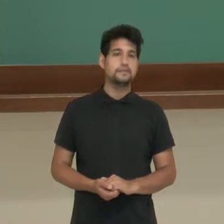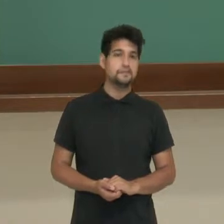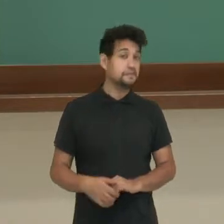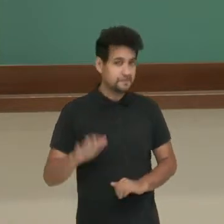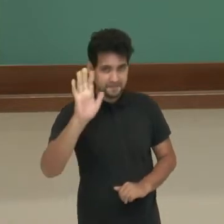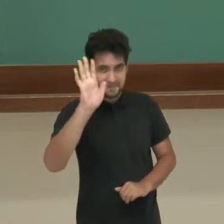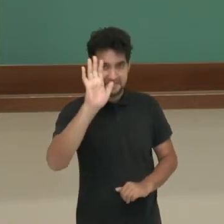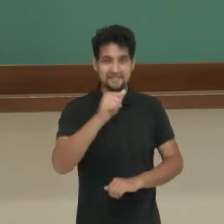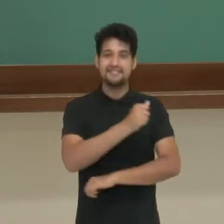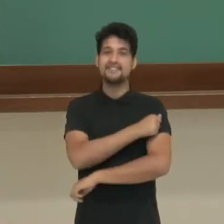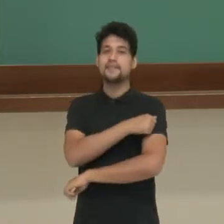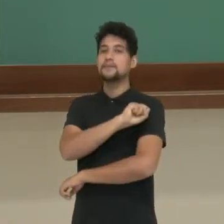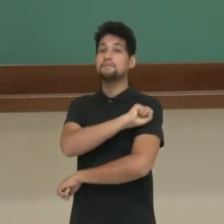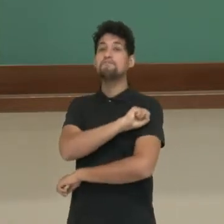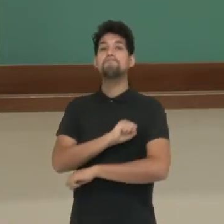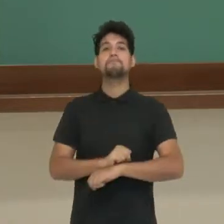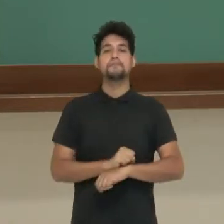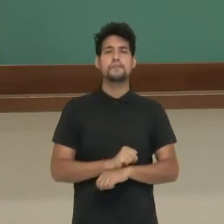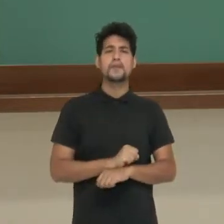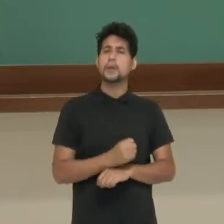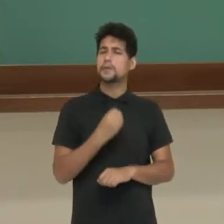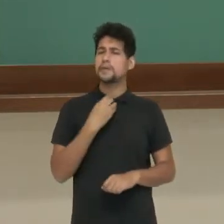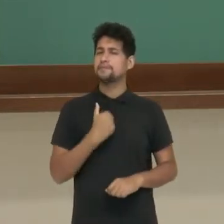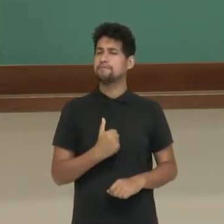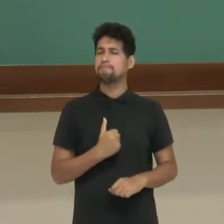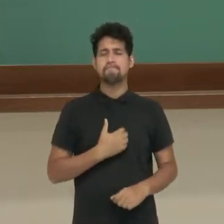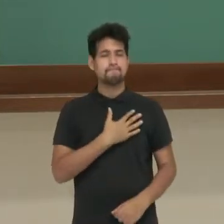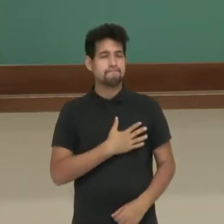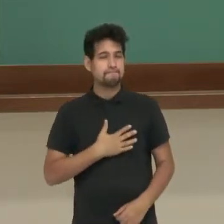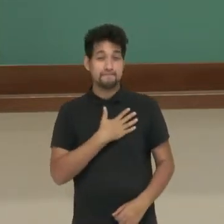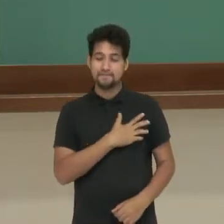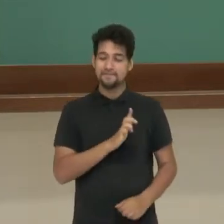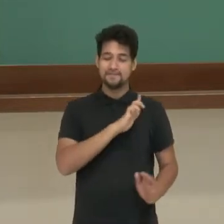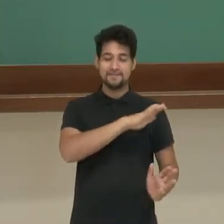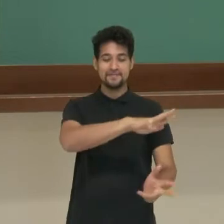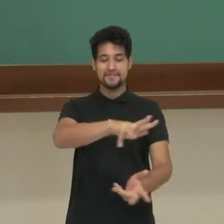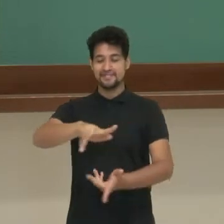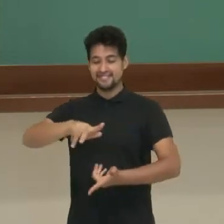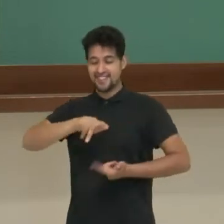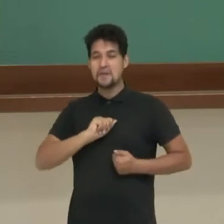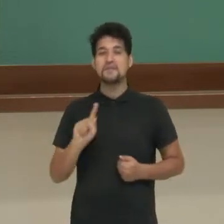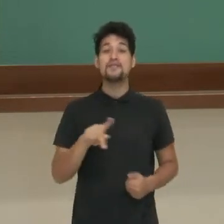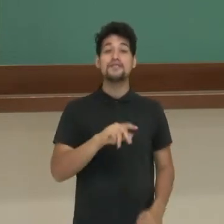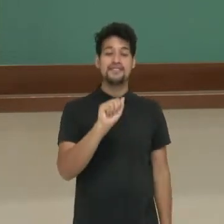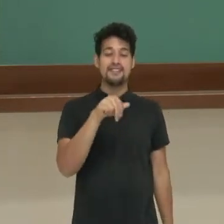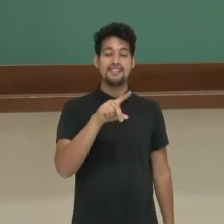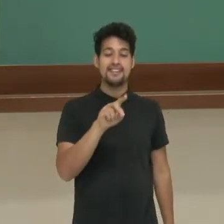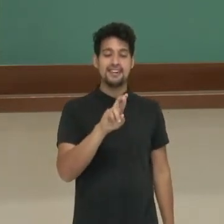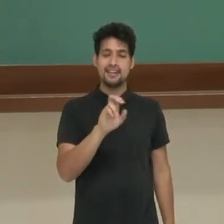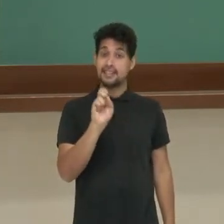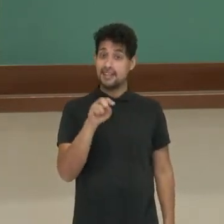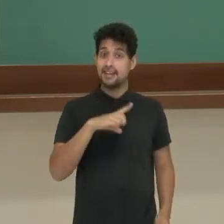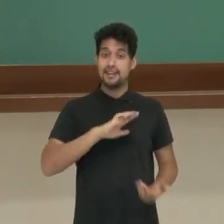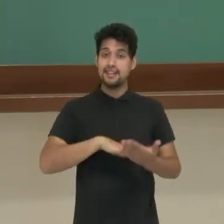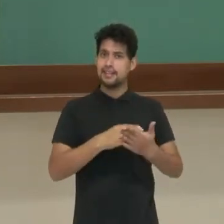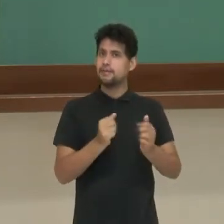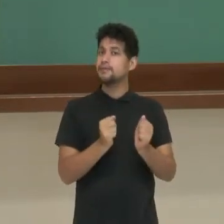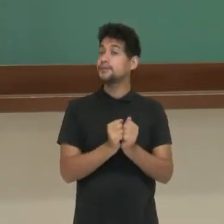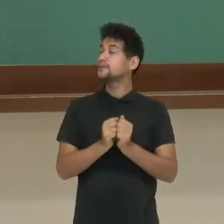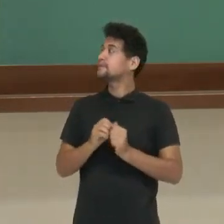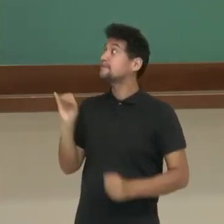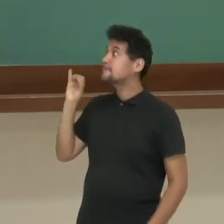Olá, estudantes do 8º ano do ensino fundamental, saudações geográficas. Eu sou o professor André e hoje, como intérprete, está aqui com a gente